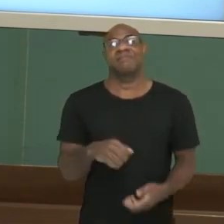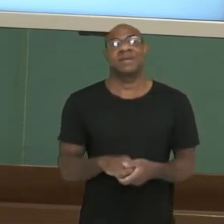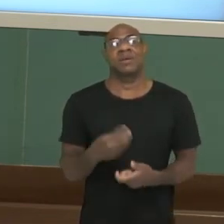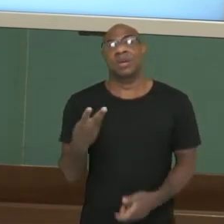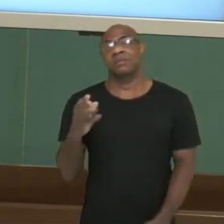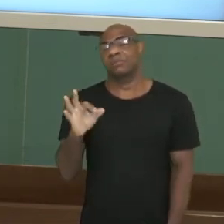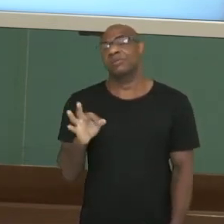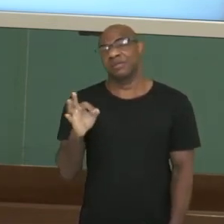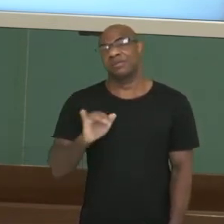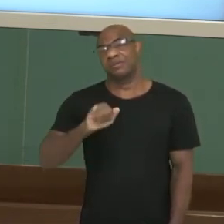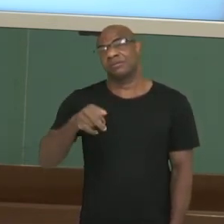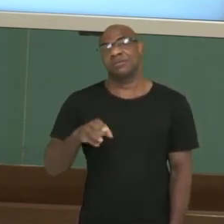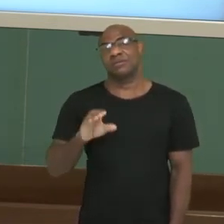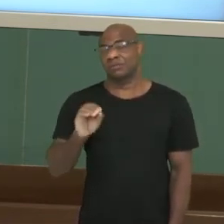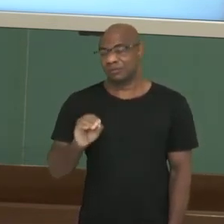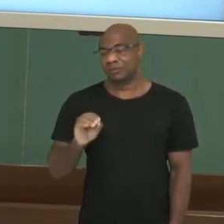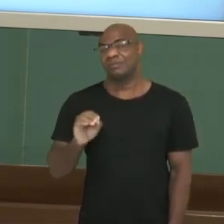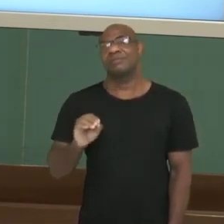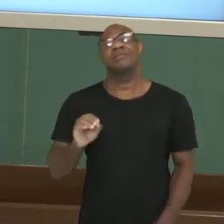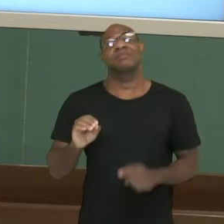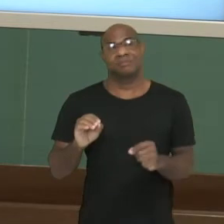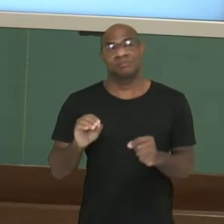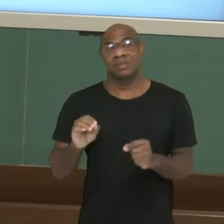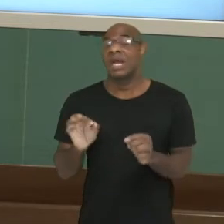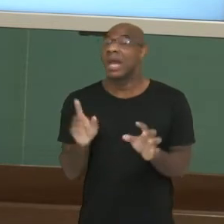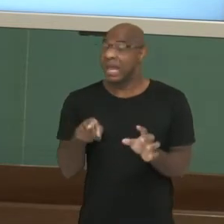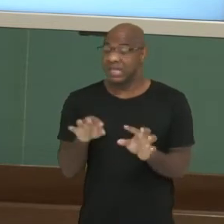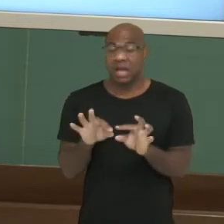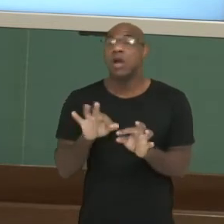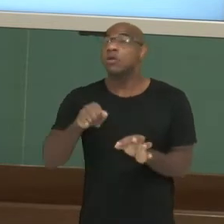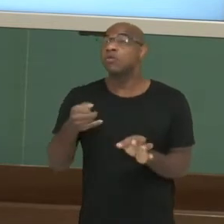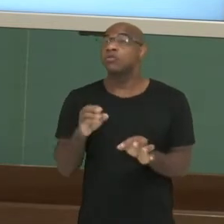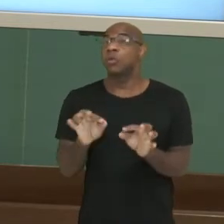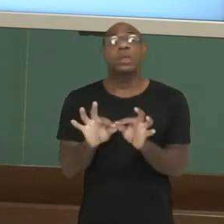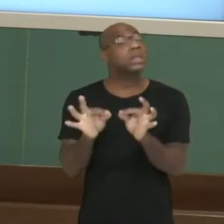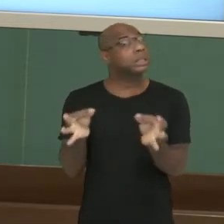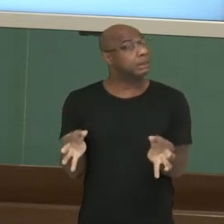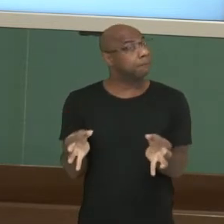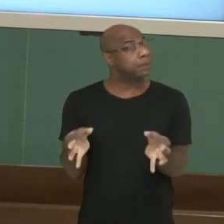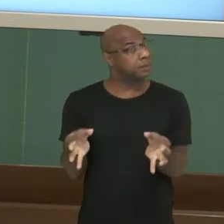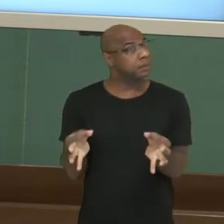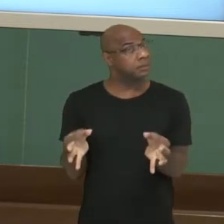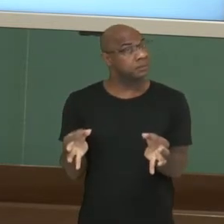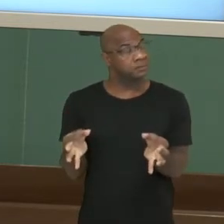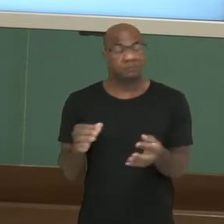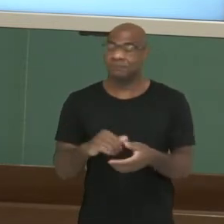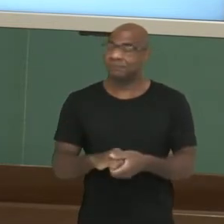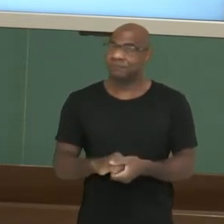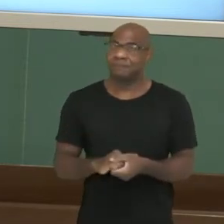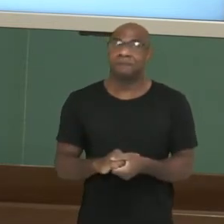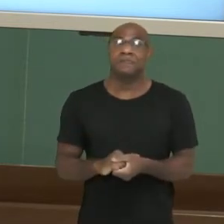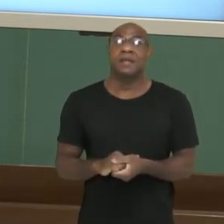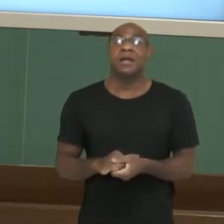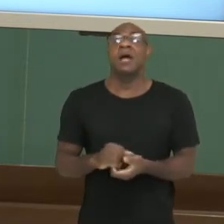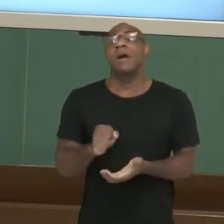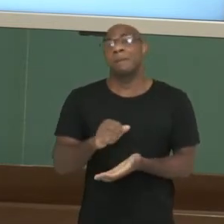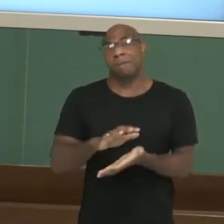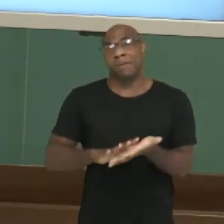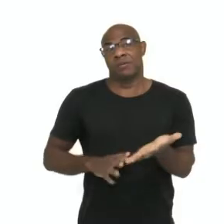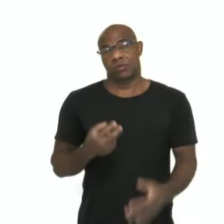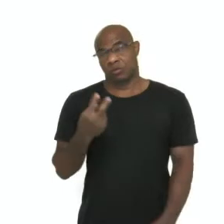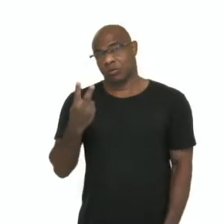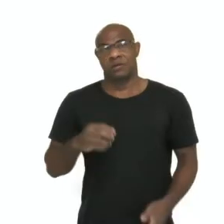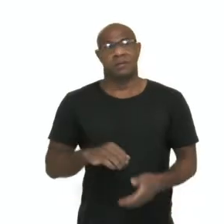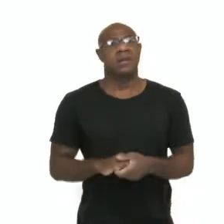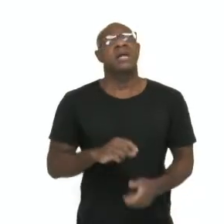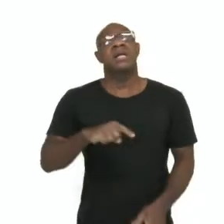bom? Em regime de juro simples, ok? Então, vamos ver o segundo agora.